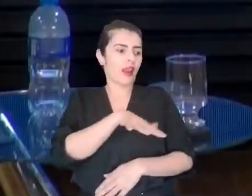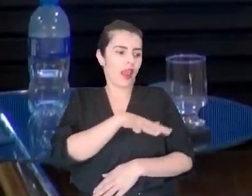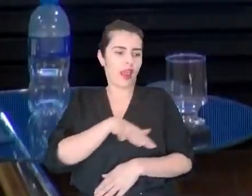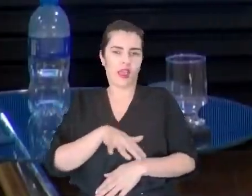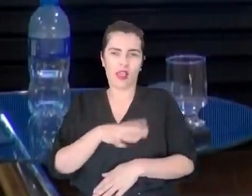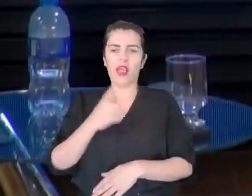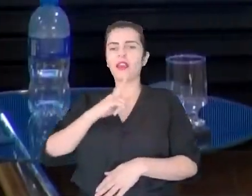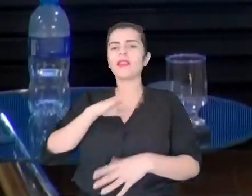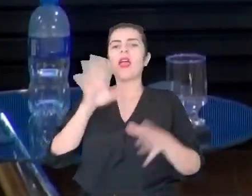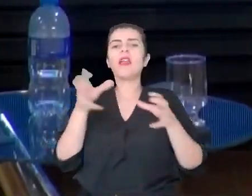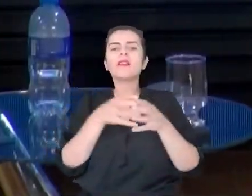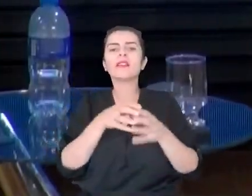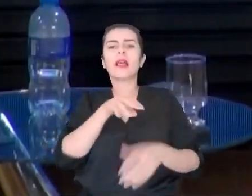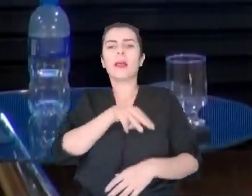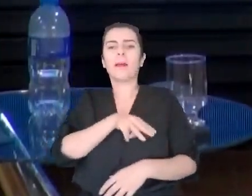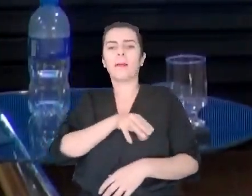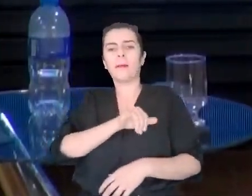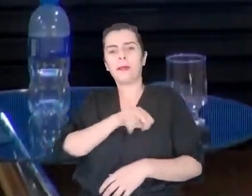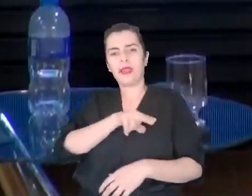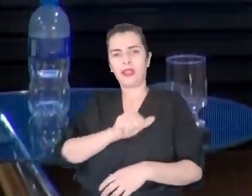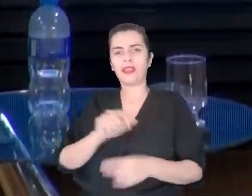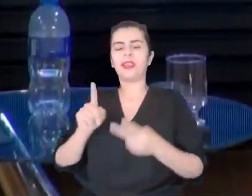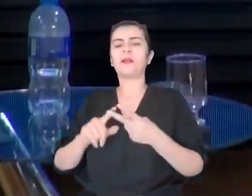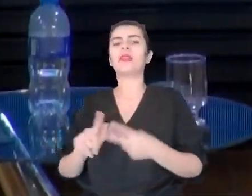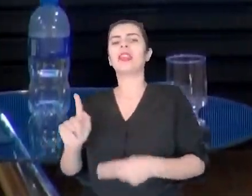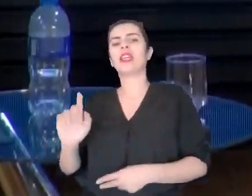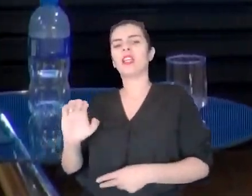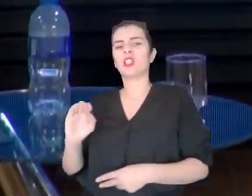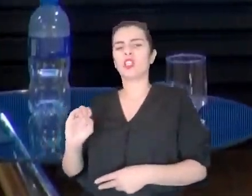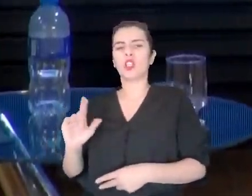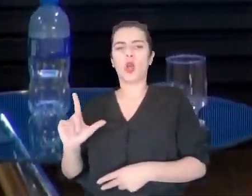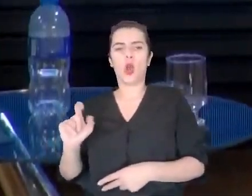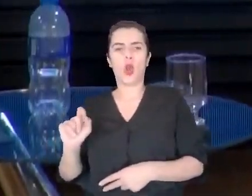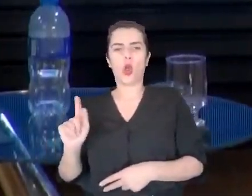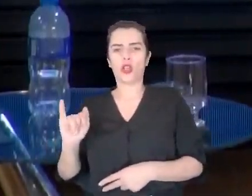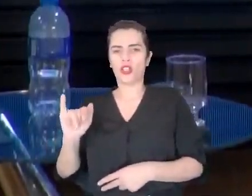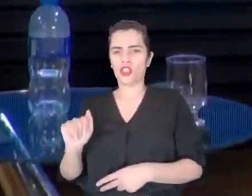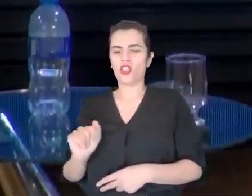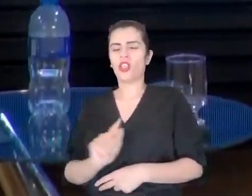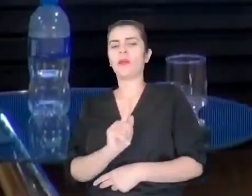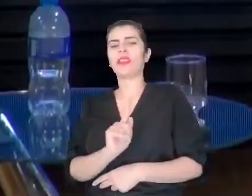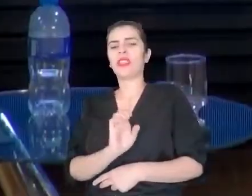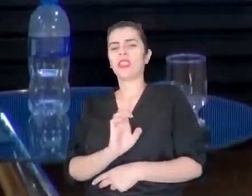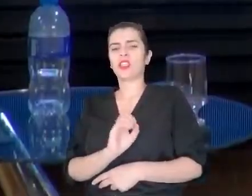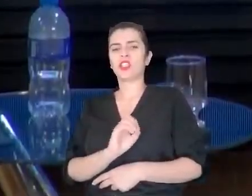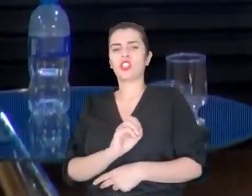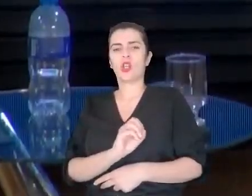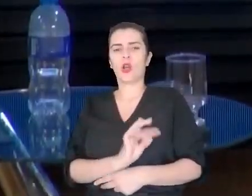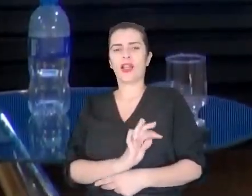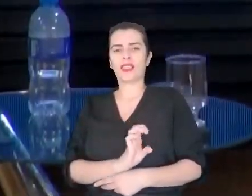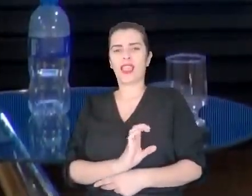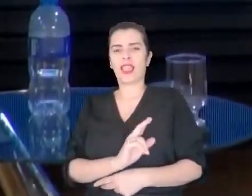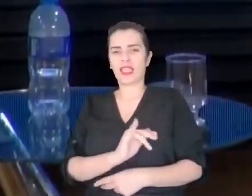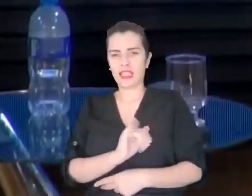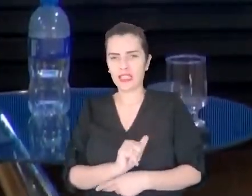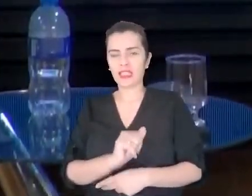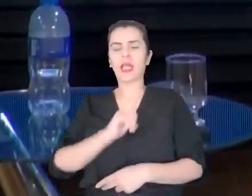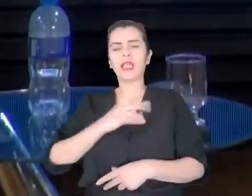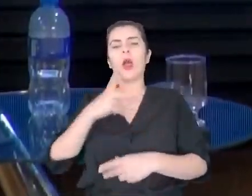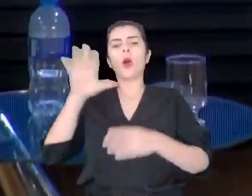geologia, do próprio beneficiamento, da geotecnia, e aí você consegue, então, disseminar um pouco mais